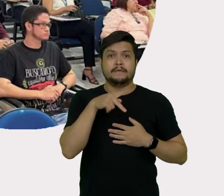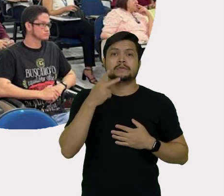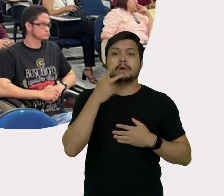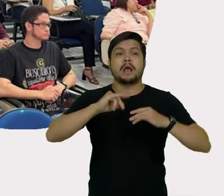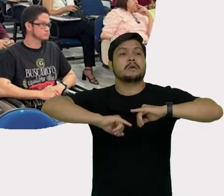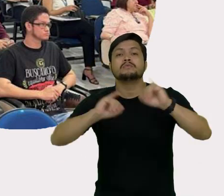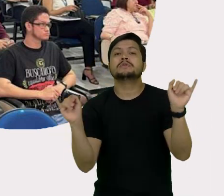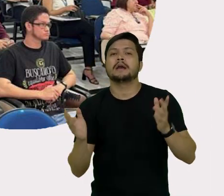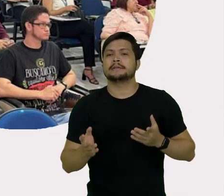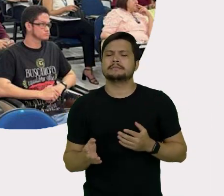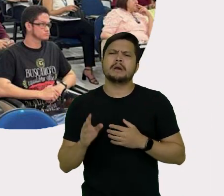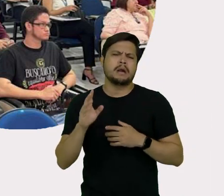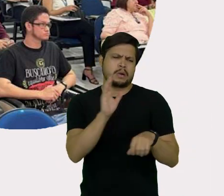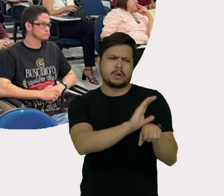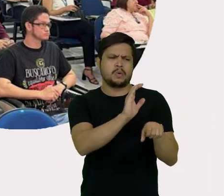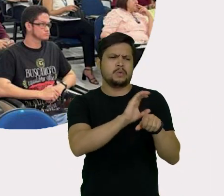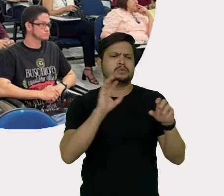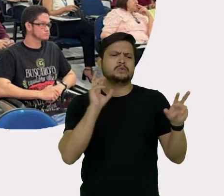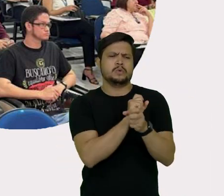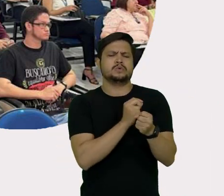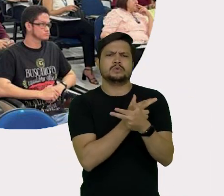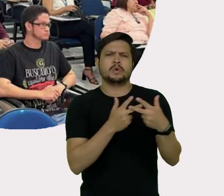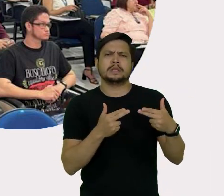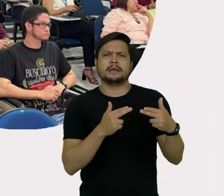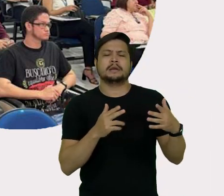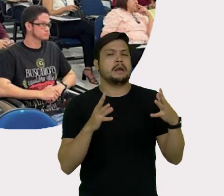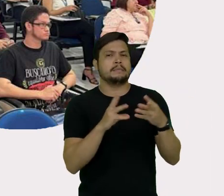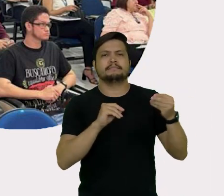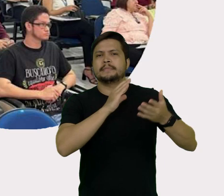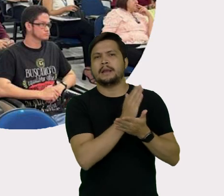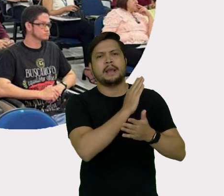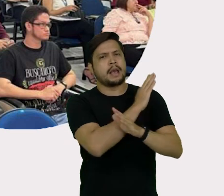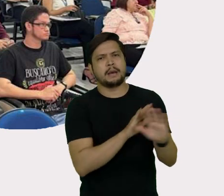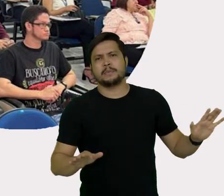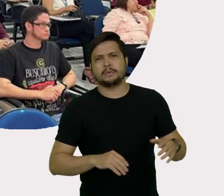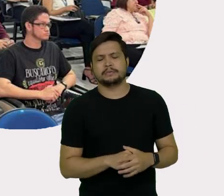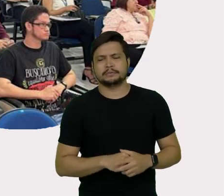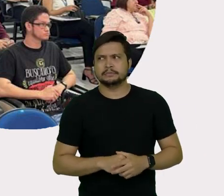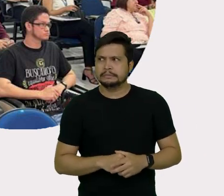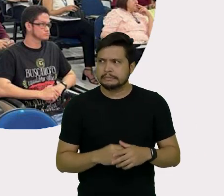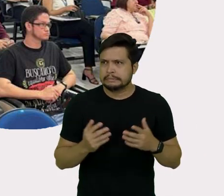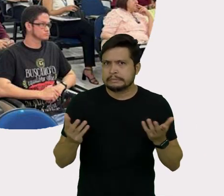de zootecnia na UVA, e aí, o que ia acontecer?